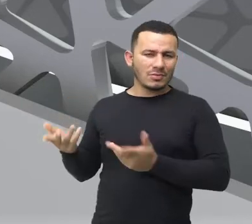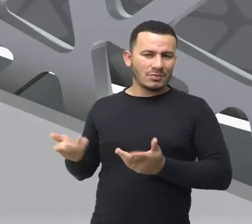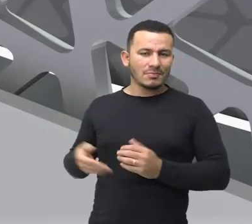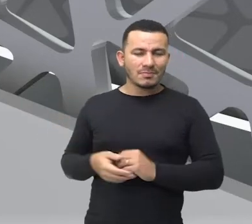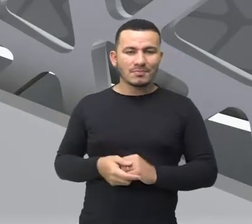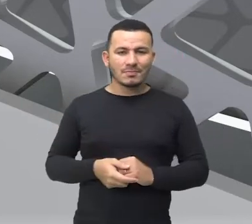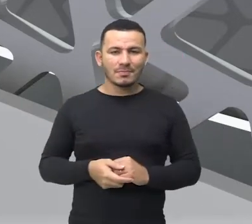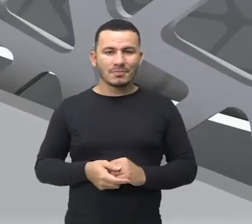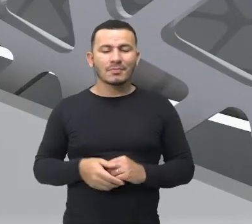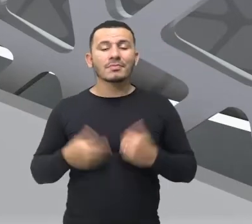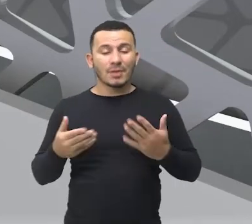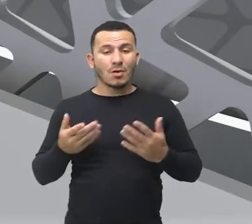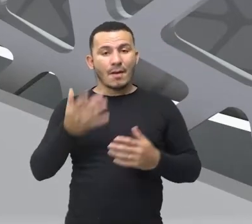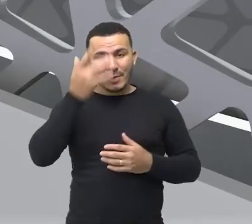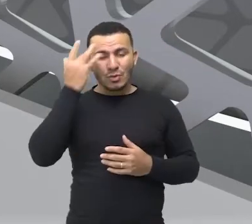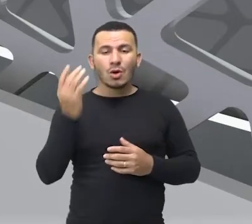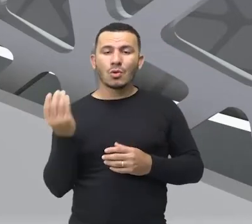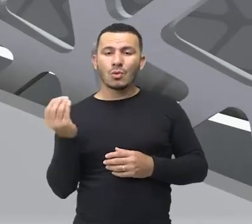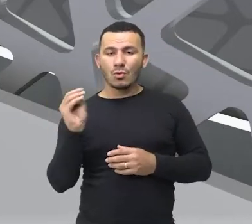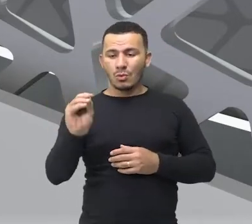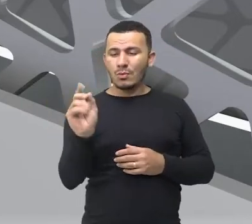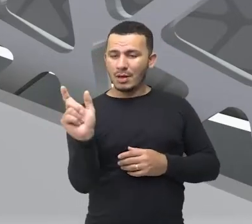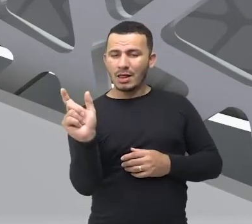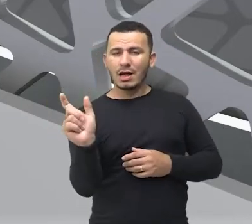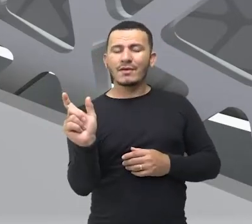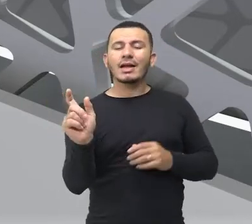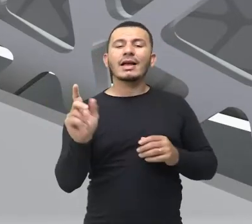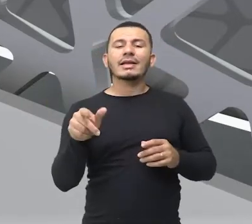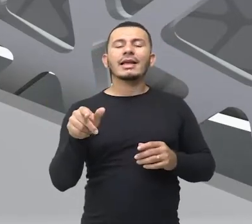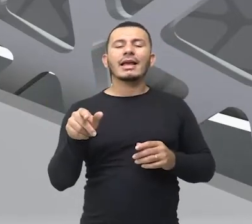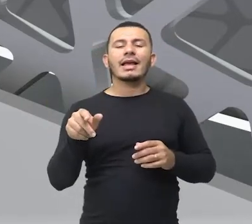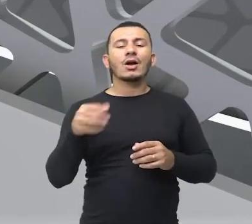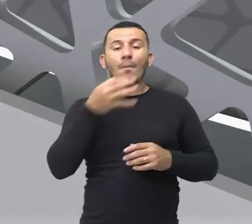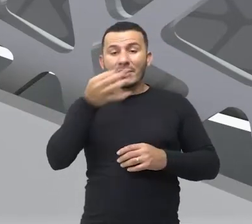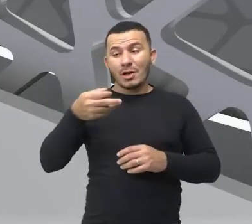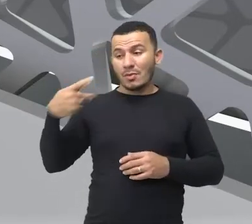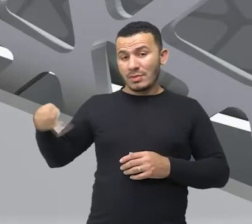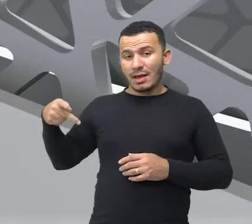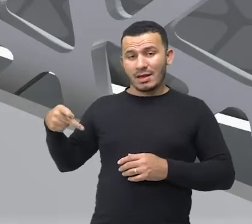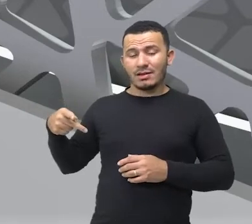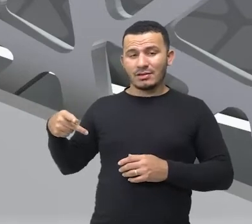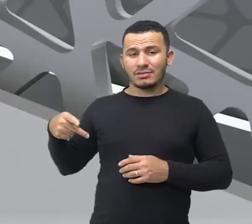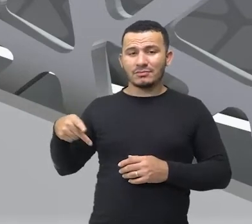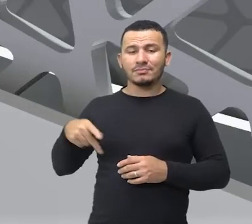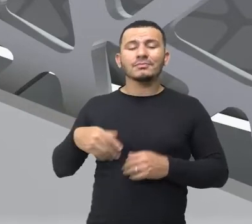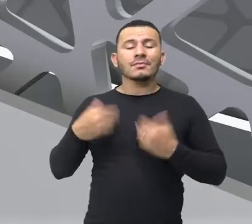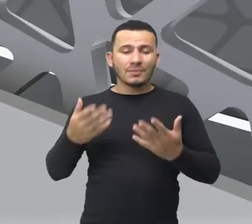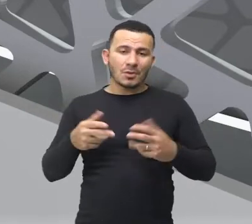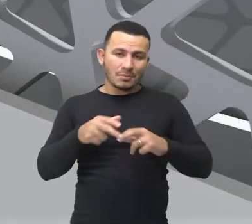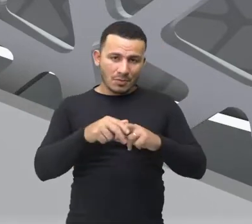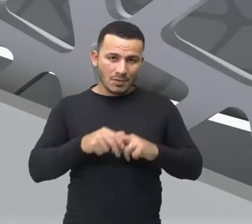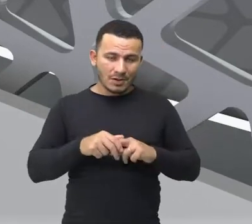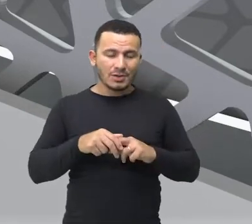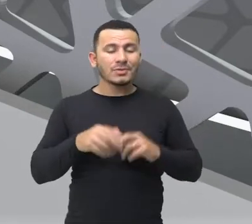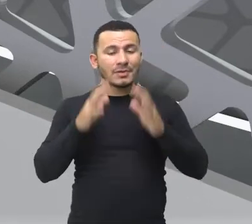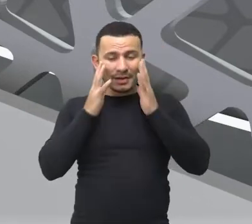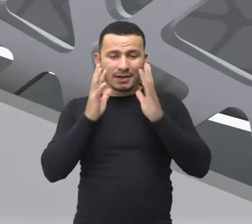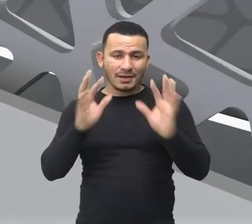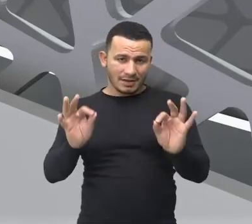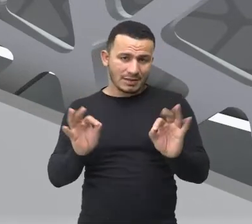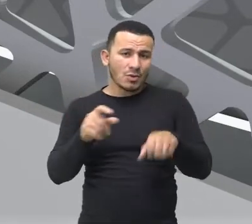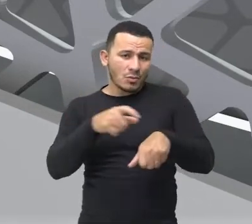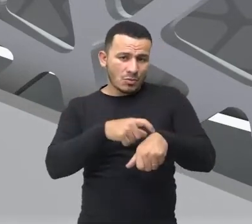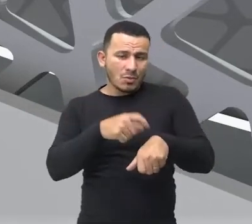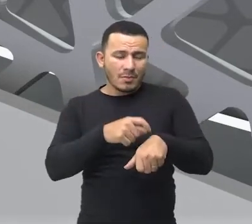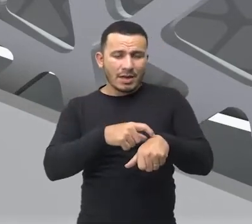que escreveu. Ou seja, a pessoa colocou uma palavra que revela o que ela pensa sobre o assunto. E é exatamente isso que eu chamo a atenção de vocês,